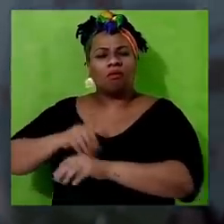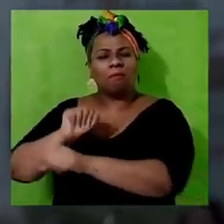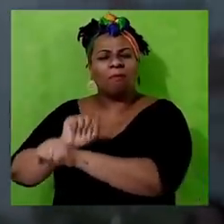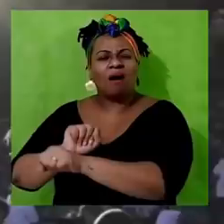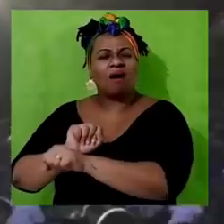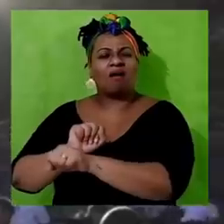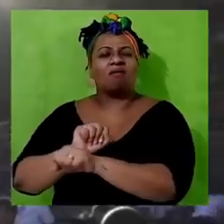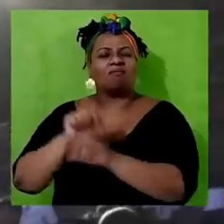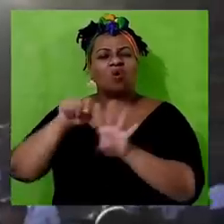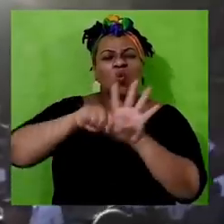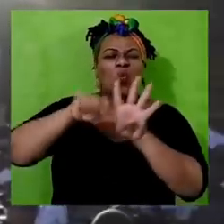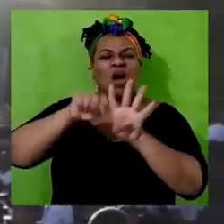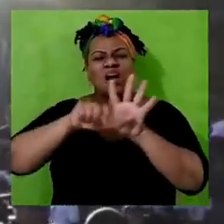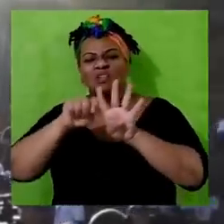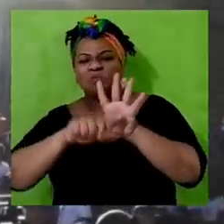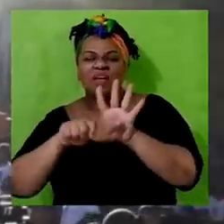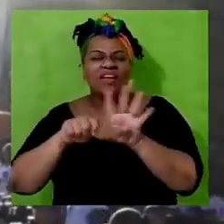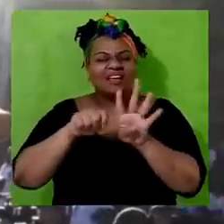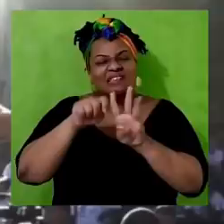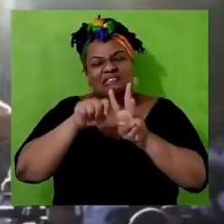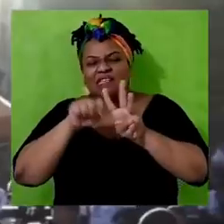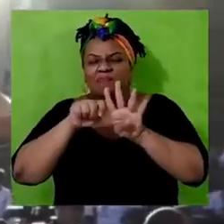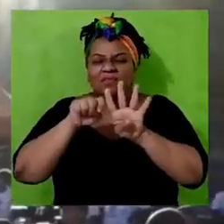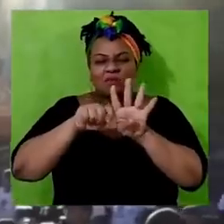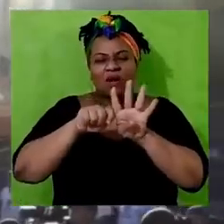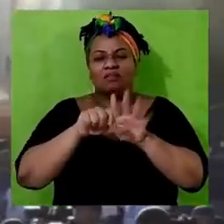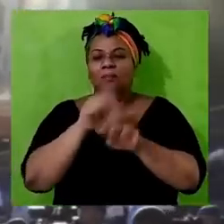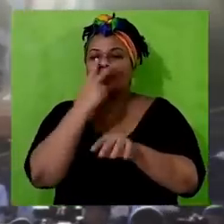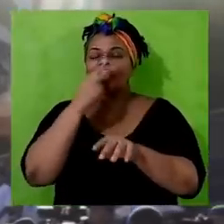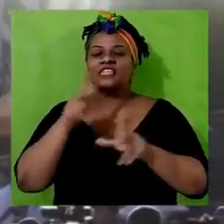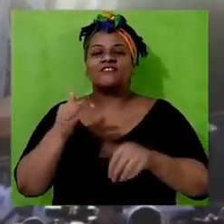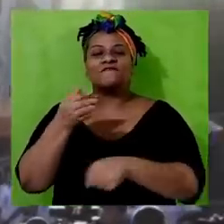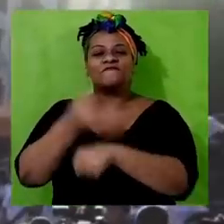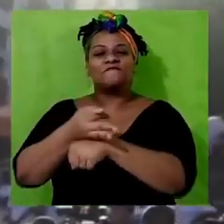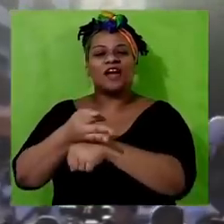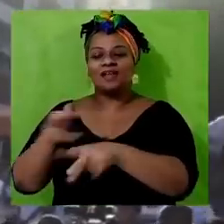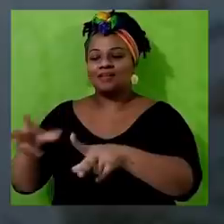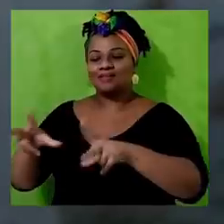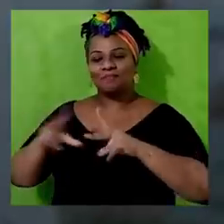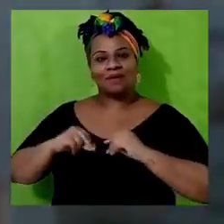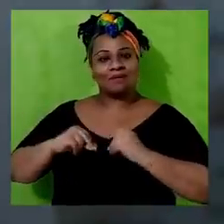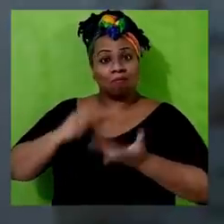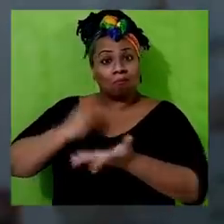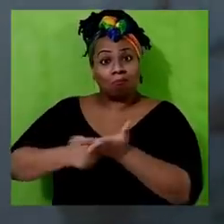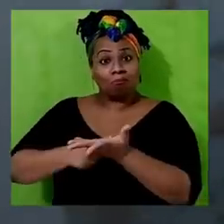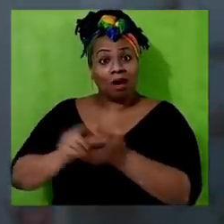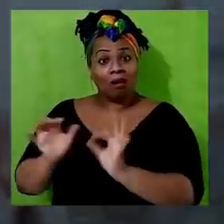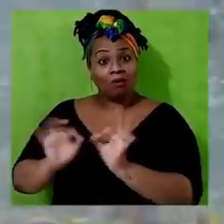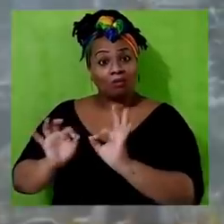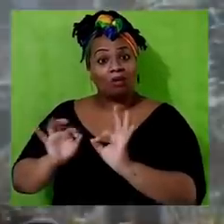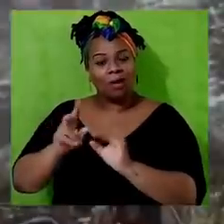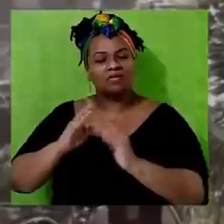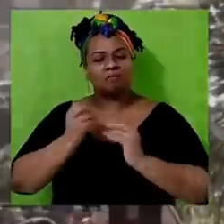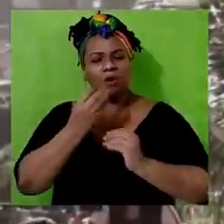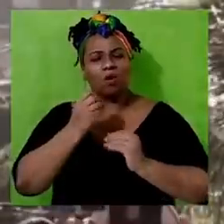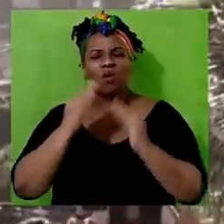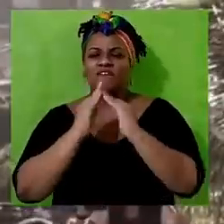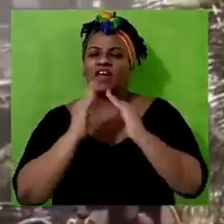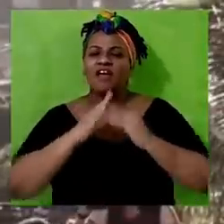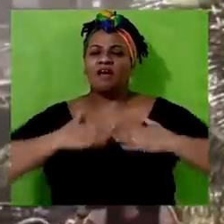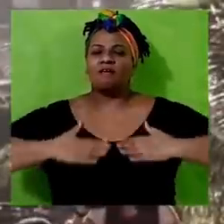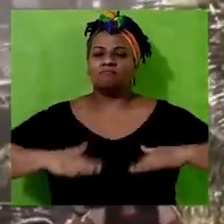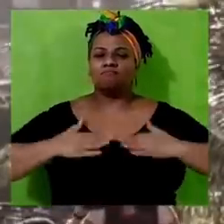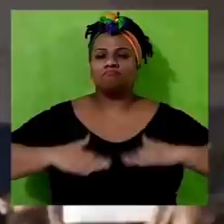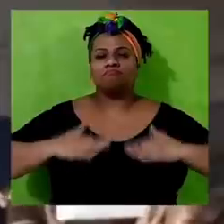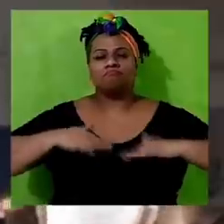durante 4 meses, umas 4 meses, umas férias merecidas, talvez não programadas, mas ficamos